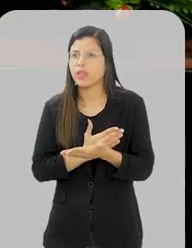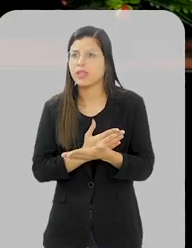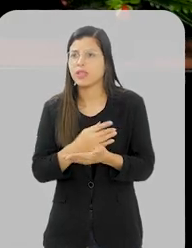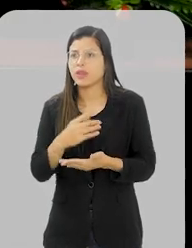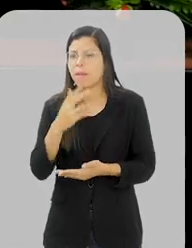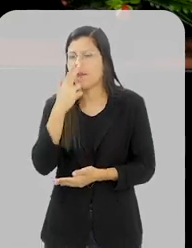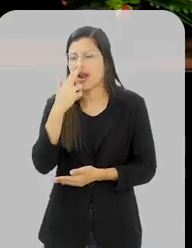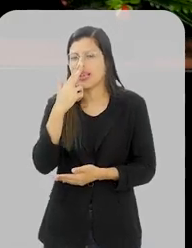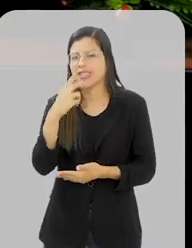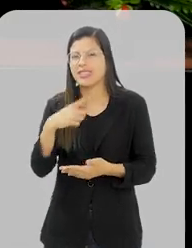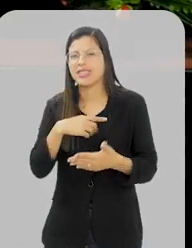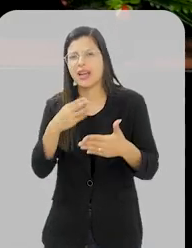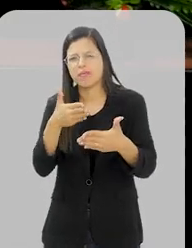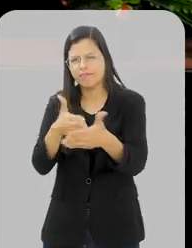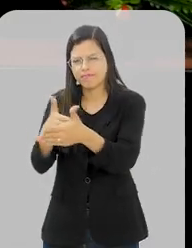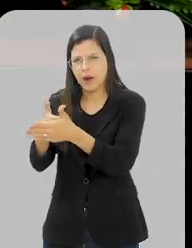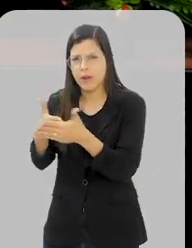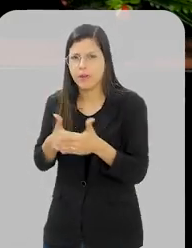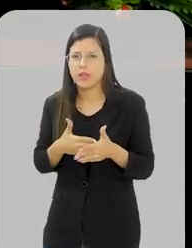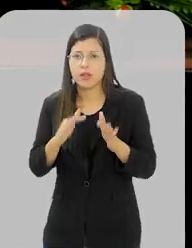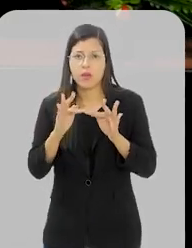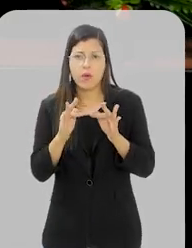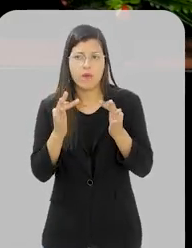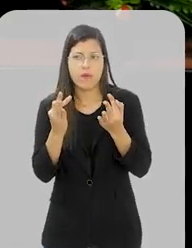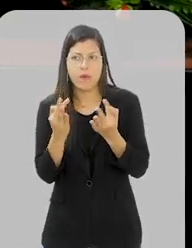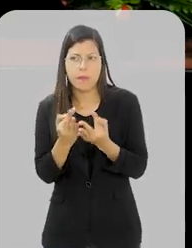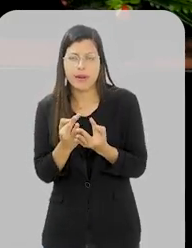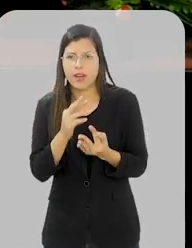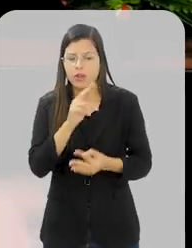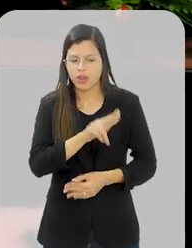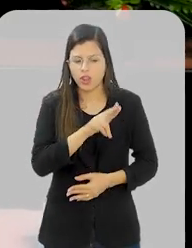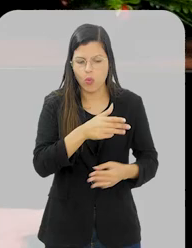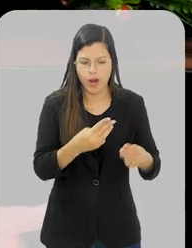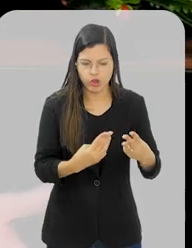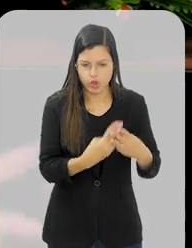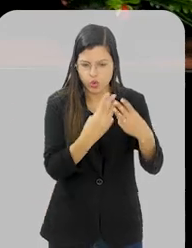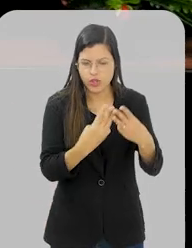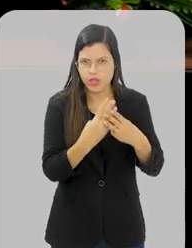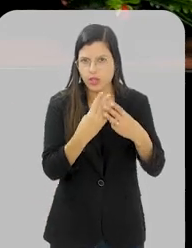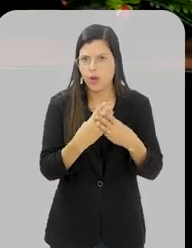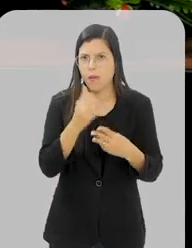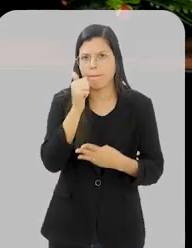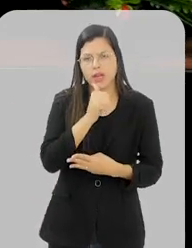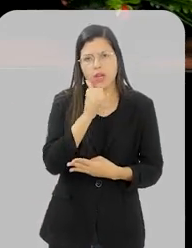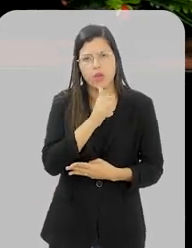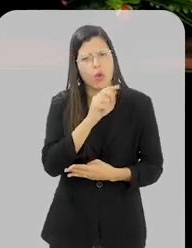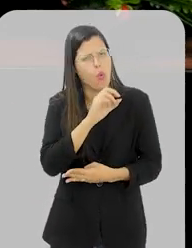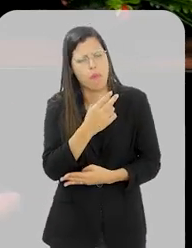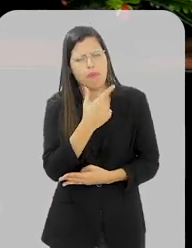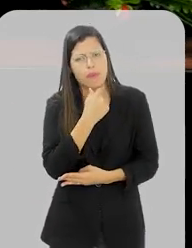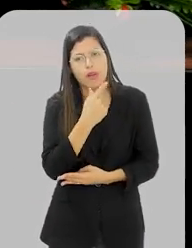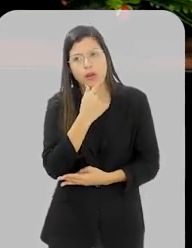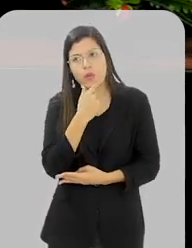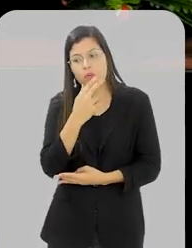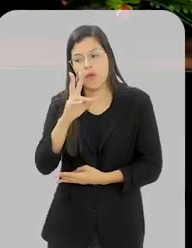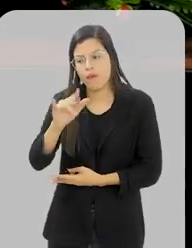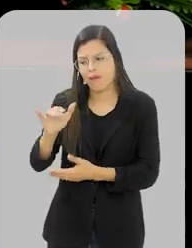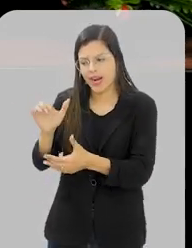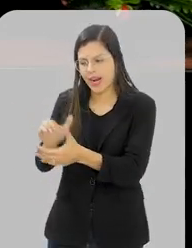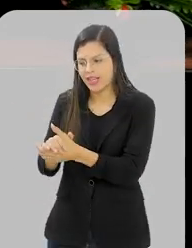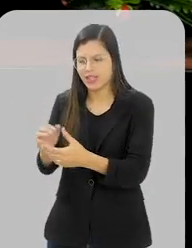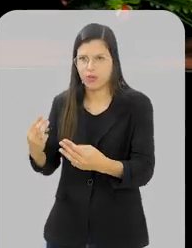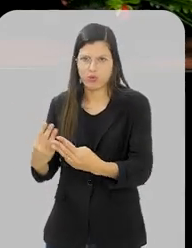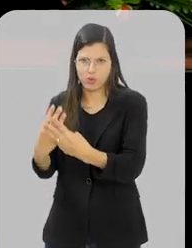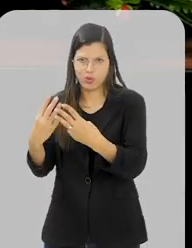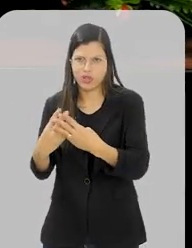existe uma restrição da família do não judeu quando a menina ou o menino vai casar com uma